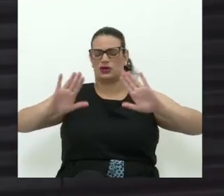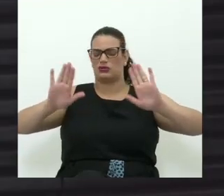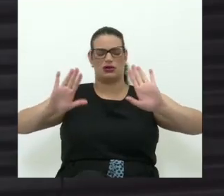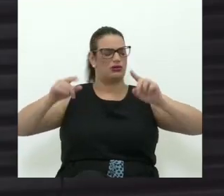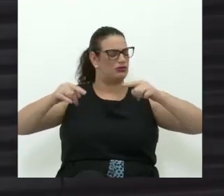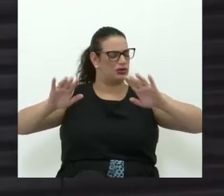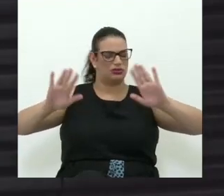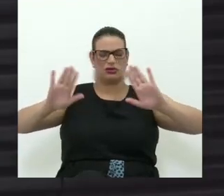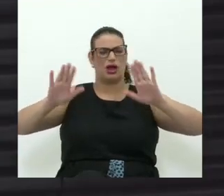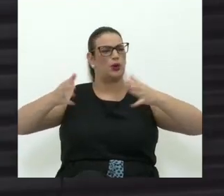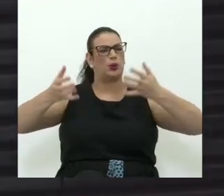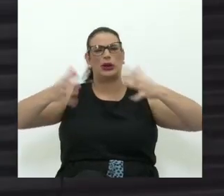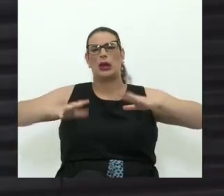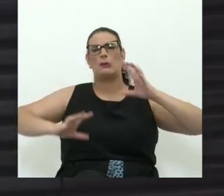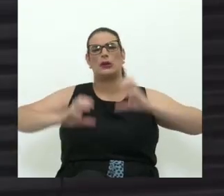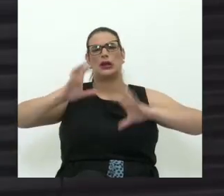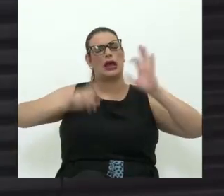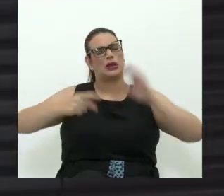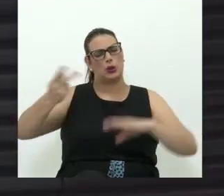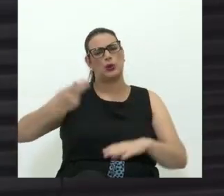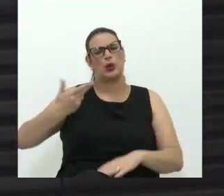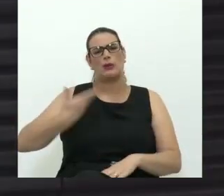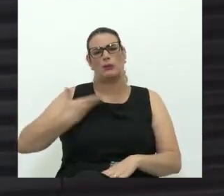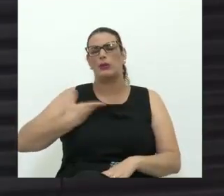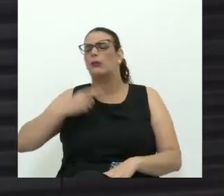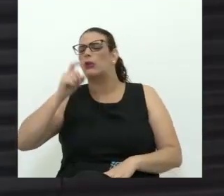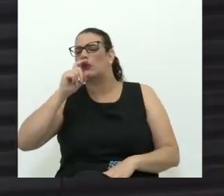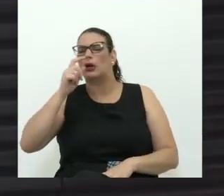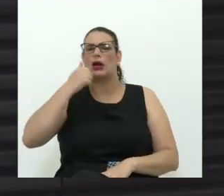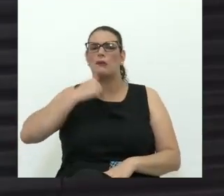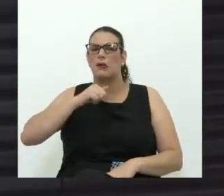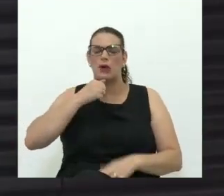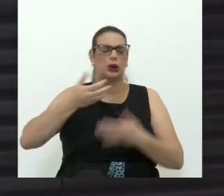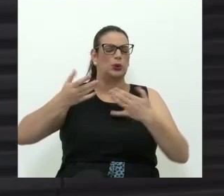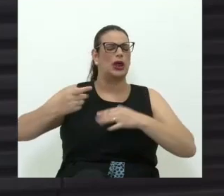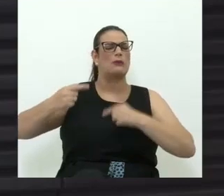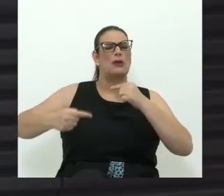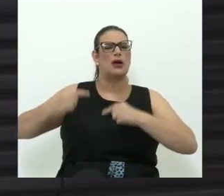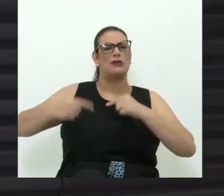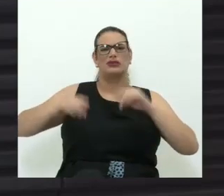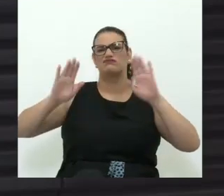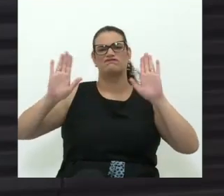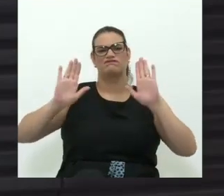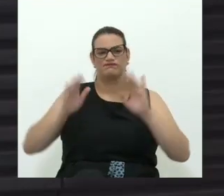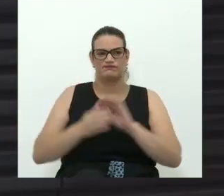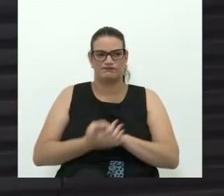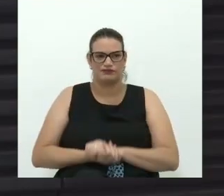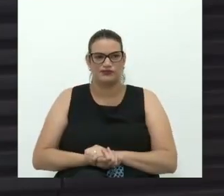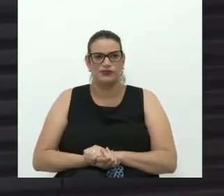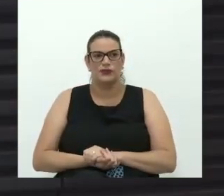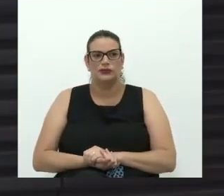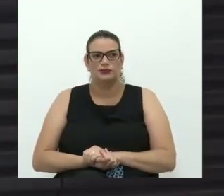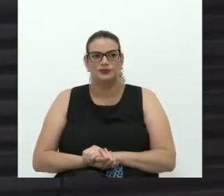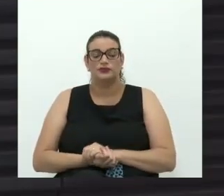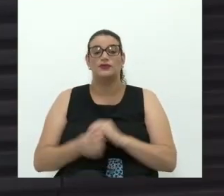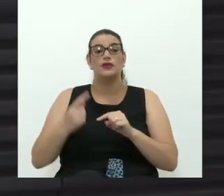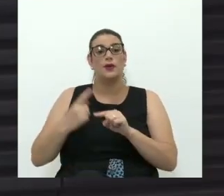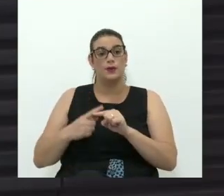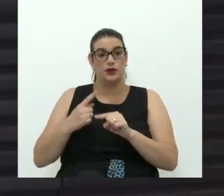Ai não quero brigar você é meu amigo você é meu pai você é minha mãe né a gente não quer